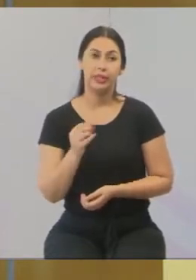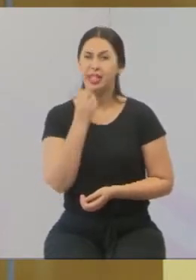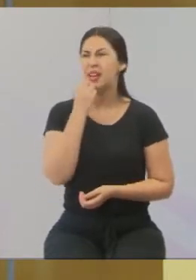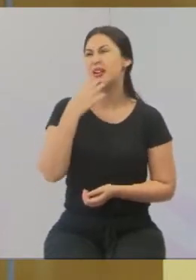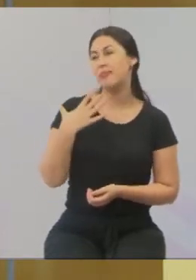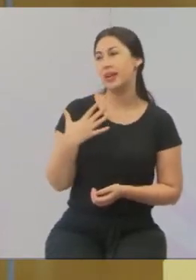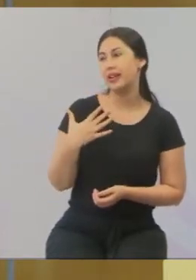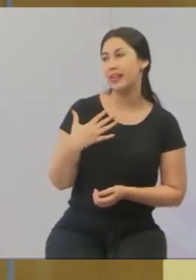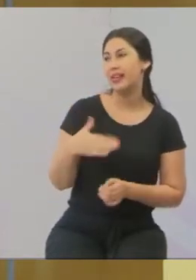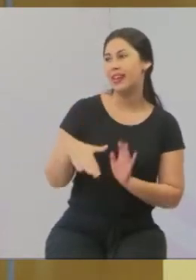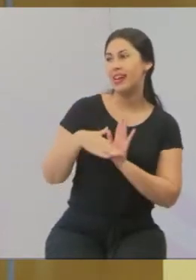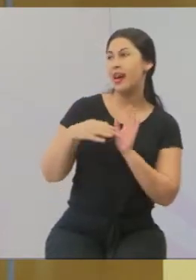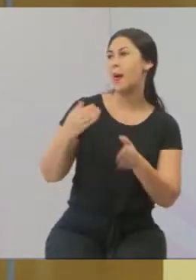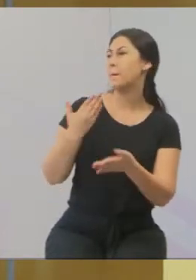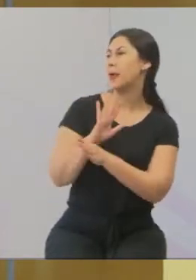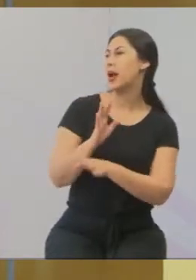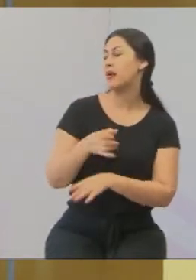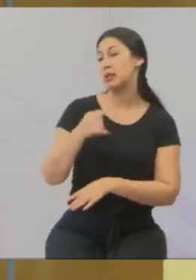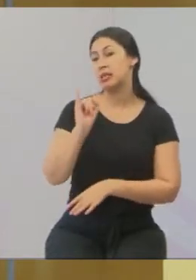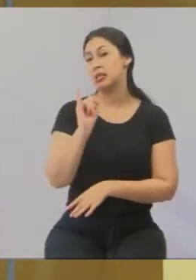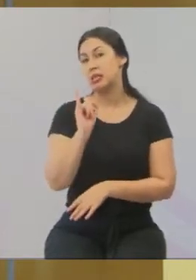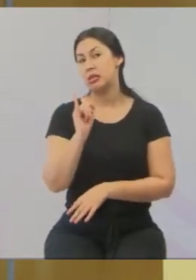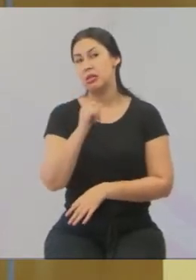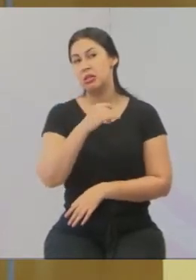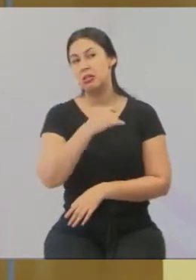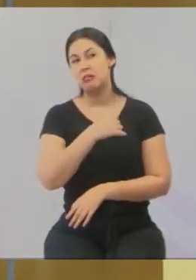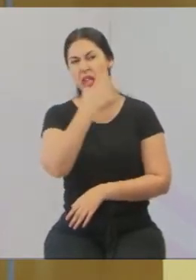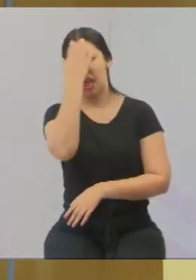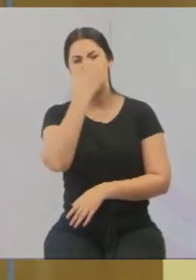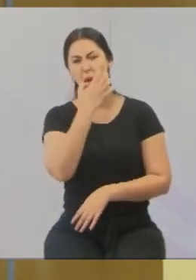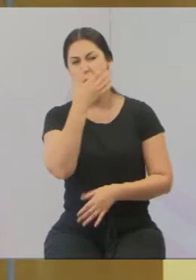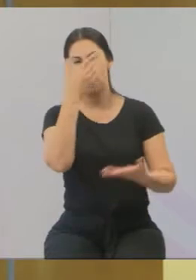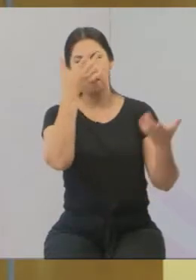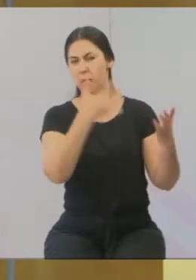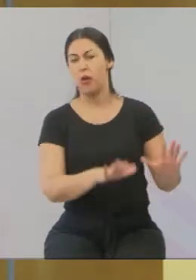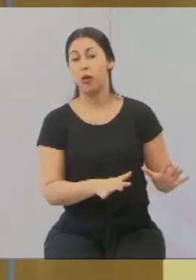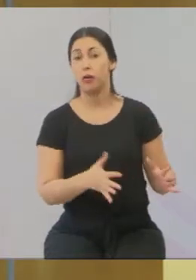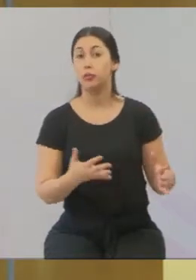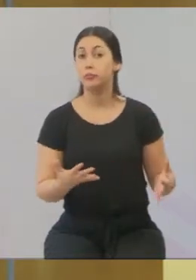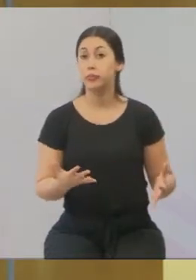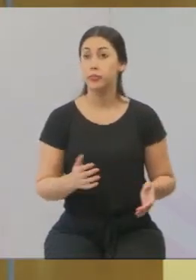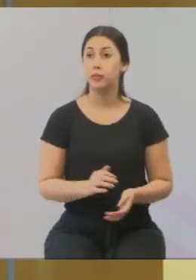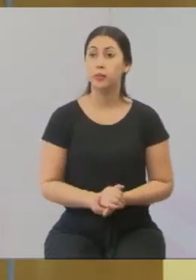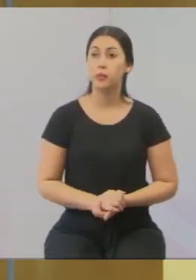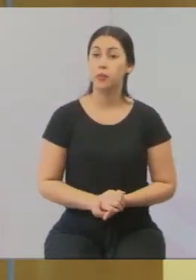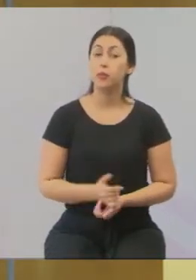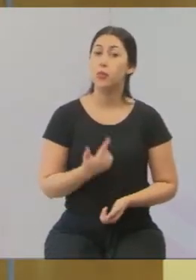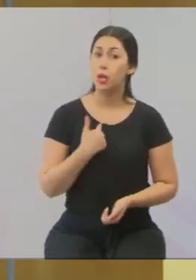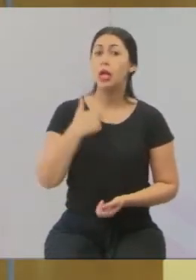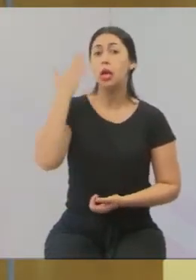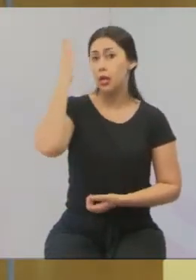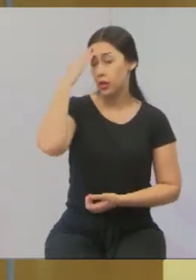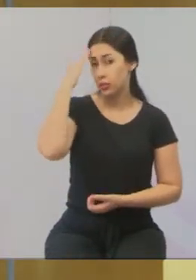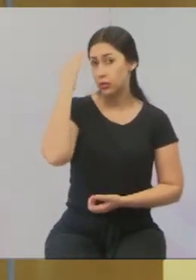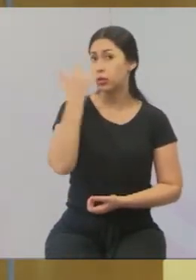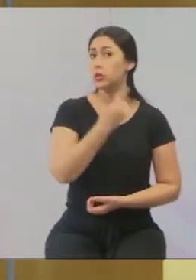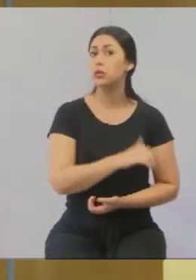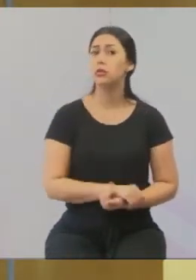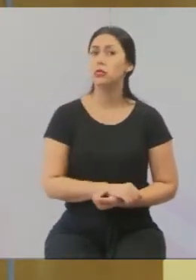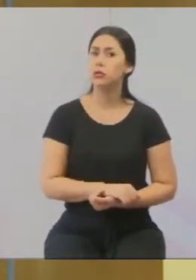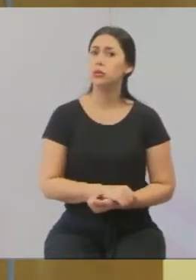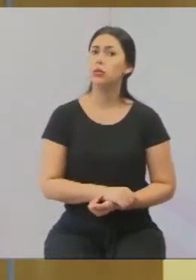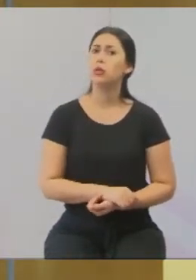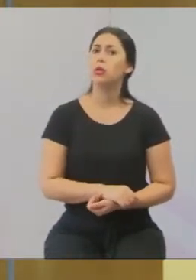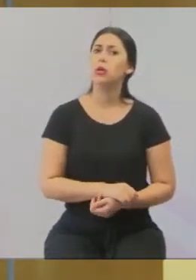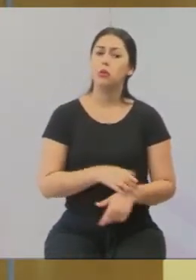se não amanheceu, vai do gosto do freguês. Mas eu reconheço que o governo fez um trabalho,